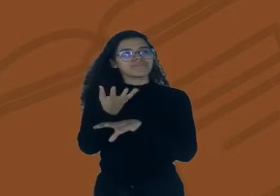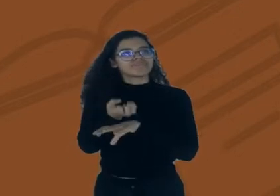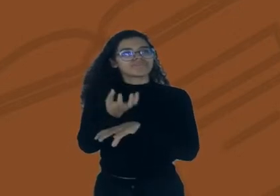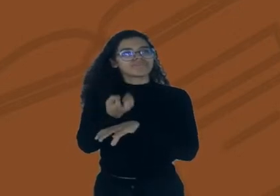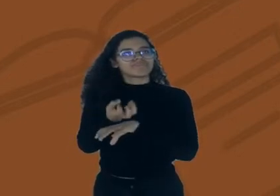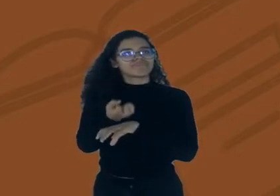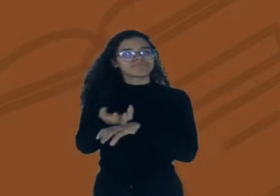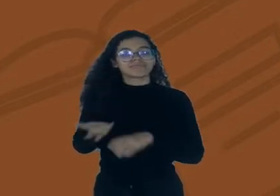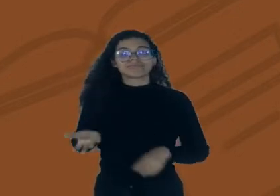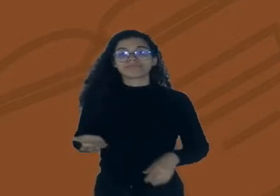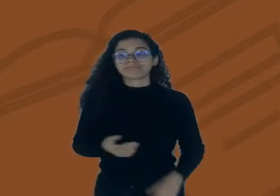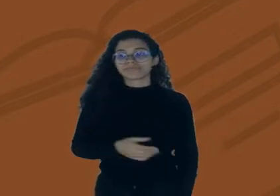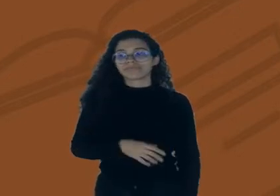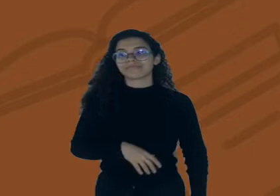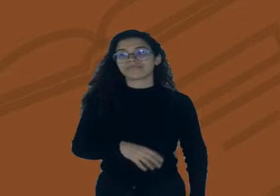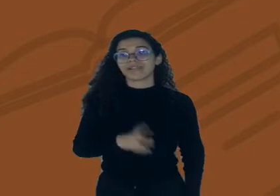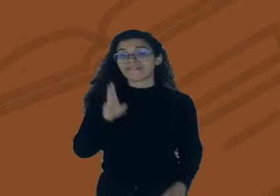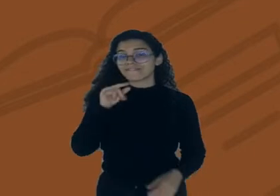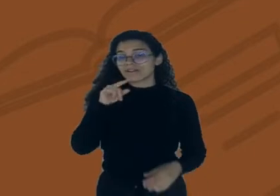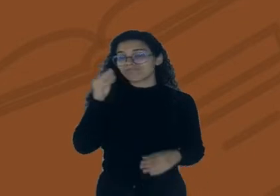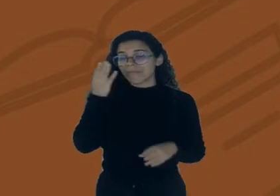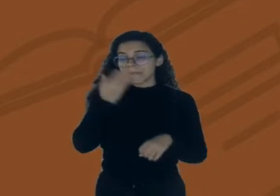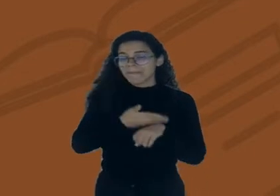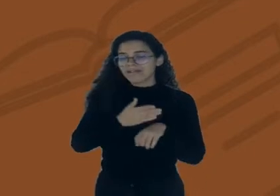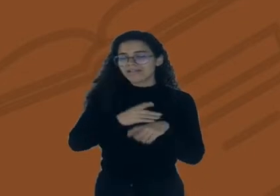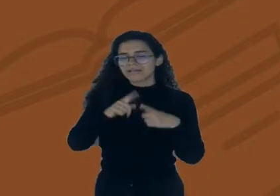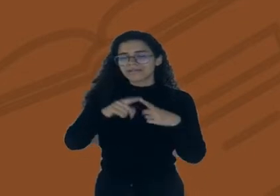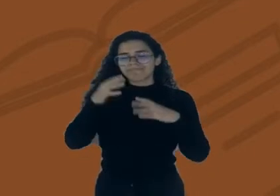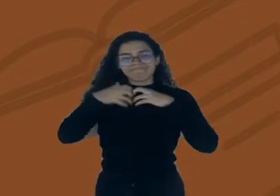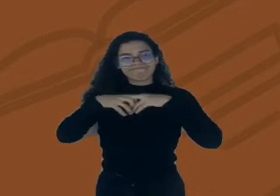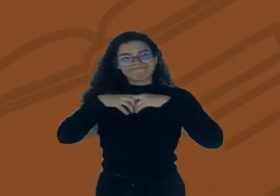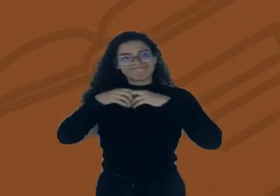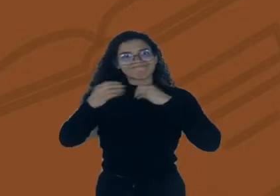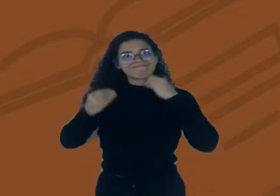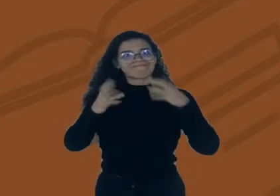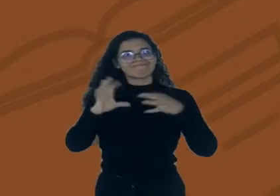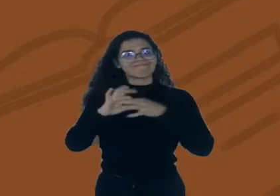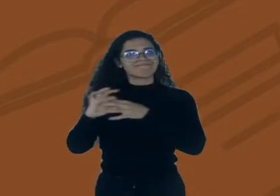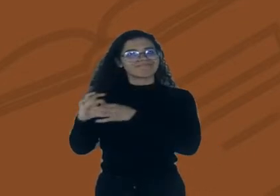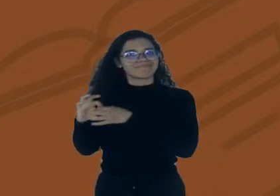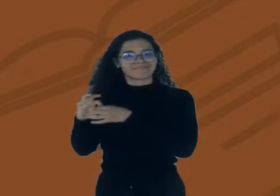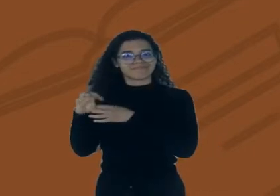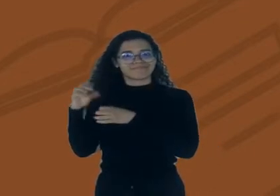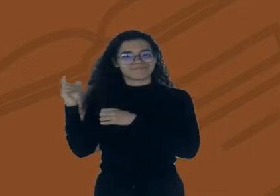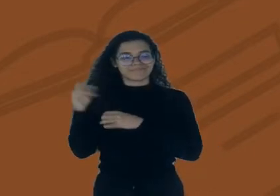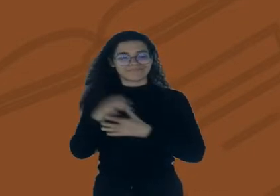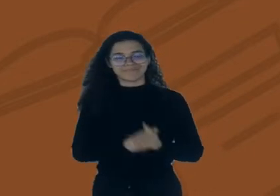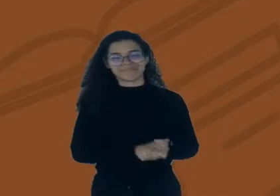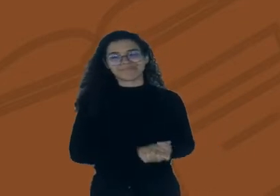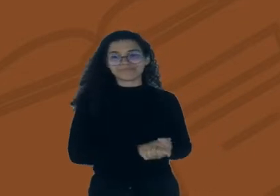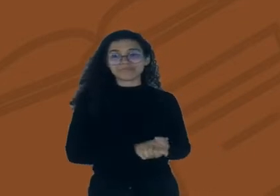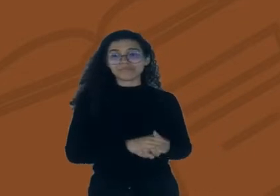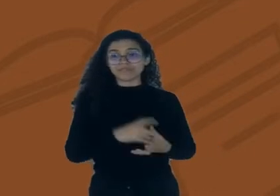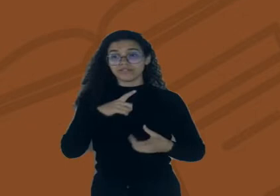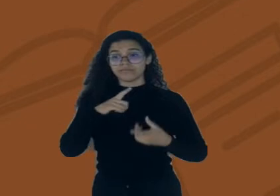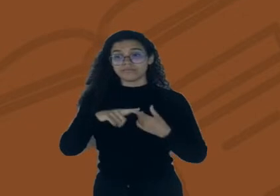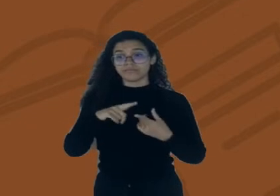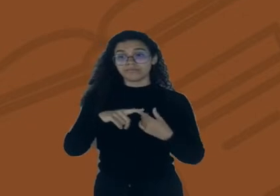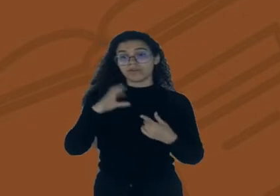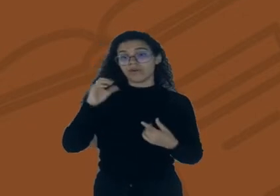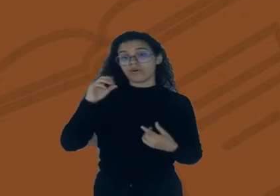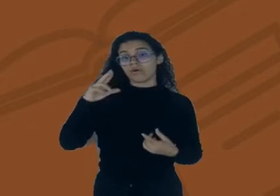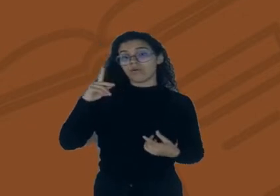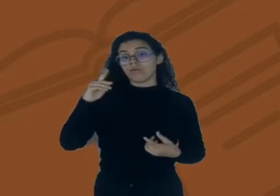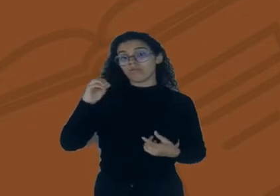vai assimilando o conteúdo. Muito bem. Após os dendritos, eu tenho aí o corpo celular. O